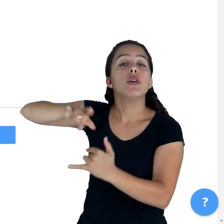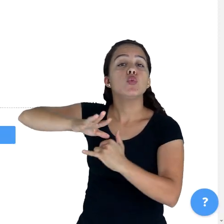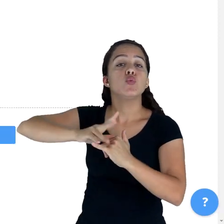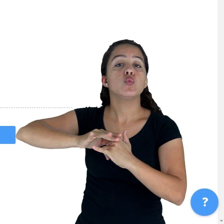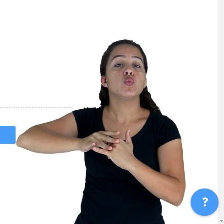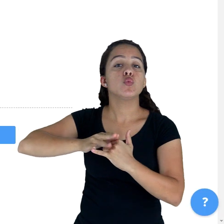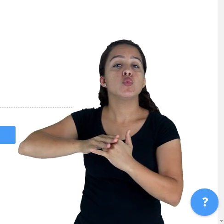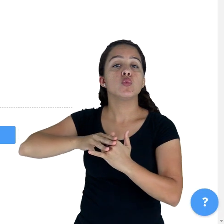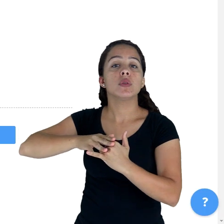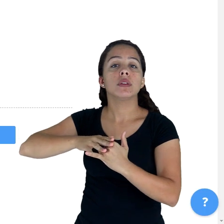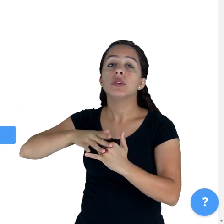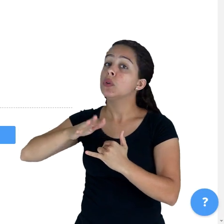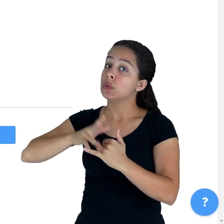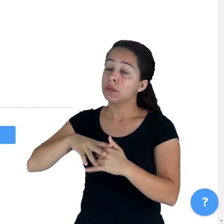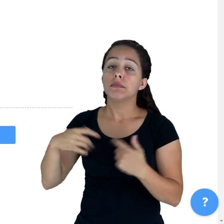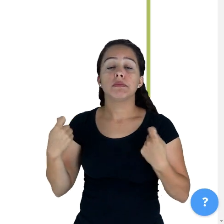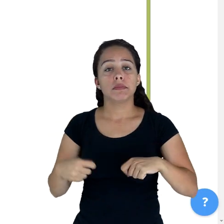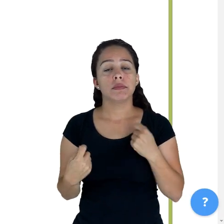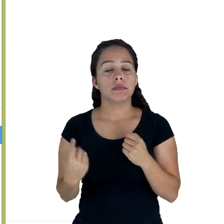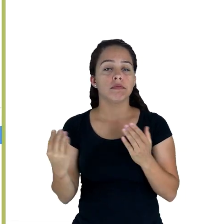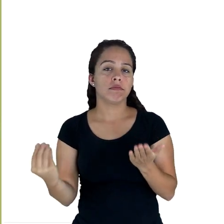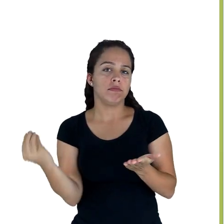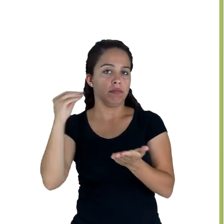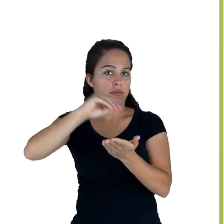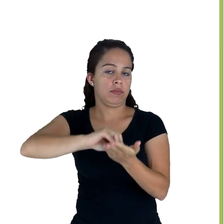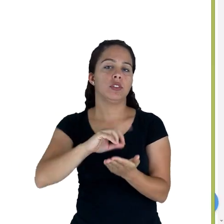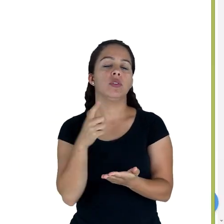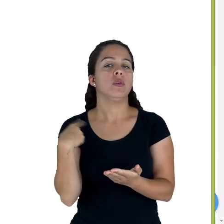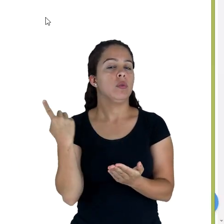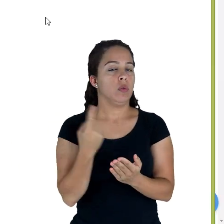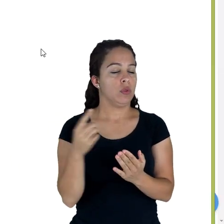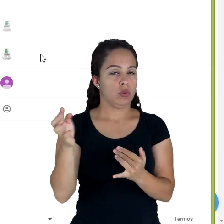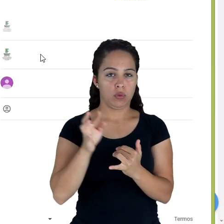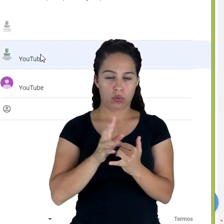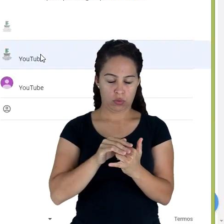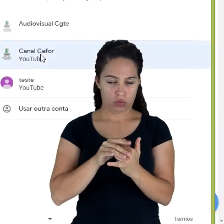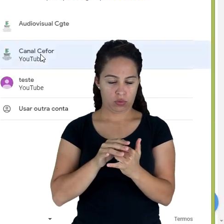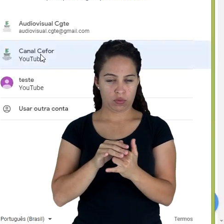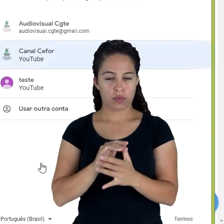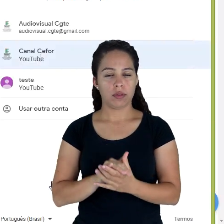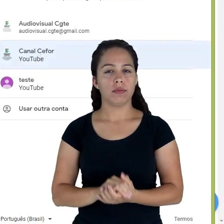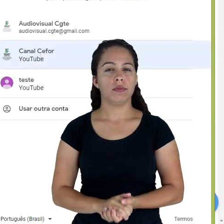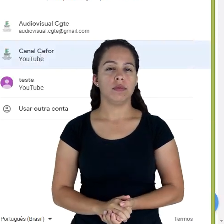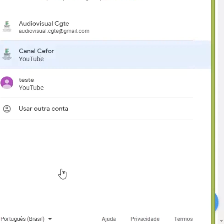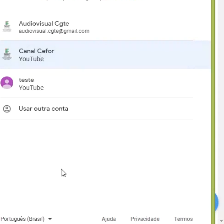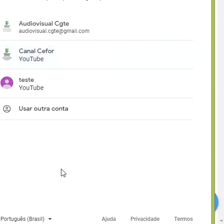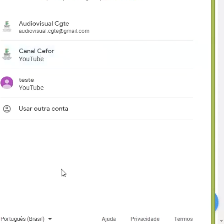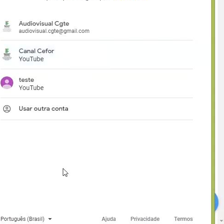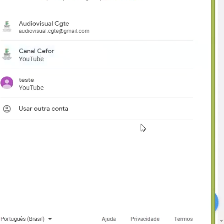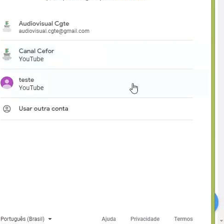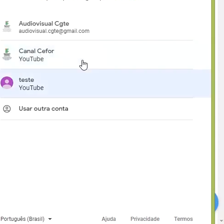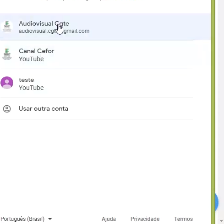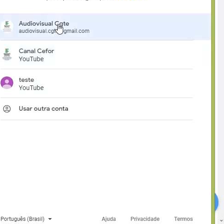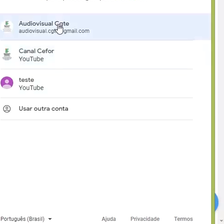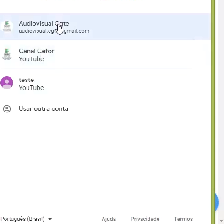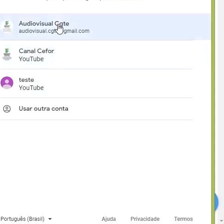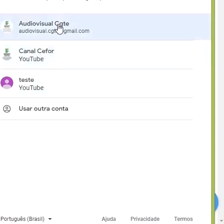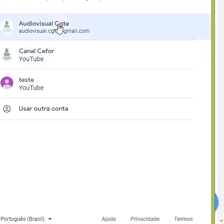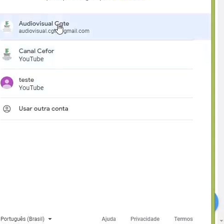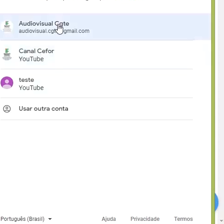para exportar apoio tudo a gente precisa adicionar nossa conta do youtube então basta clicar em adicionar conta vai aparecer uma